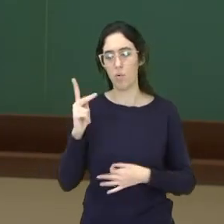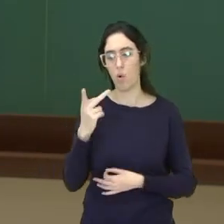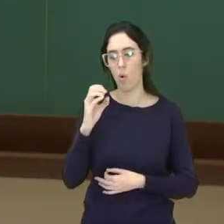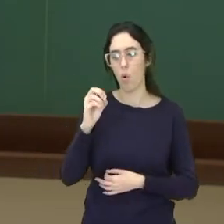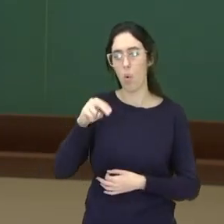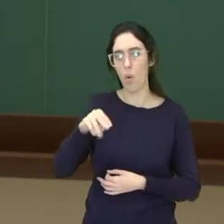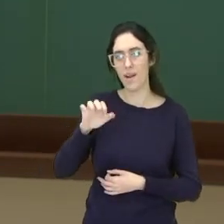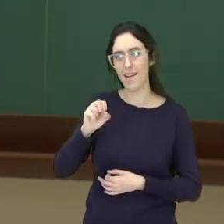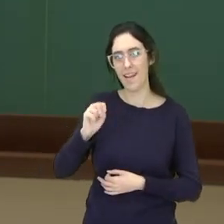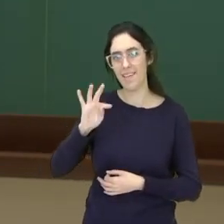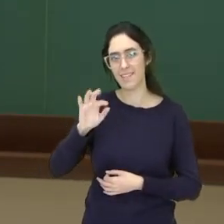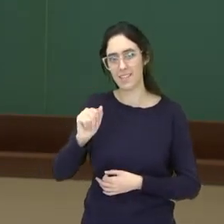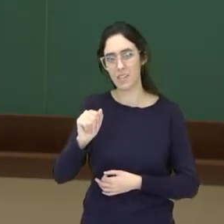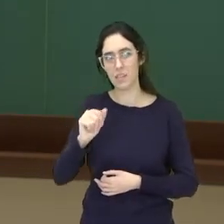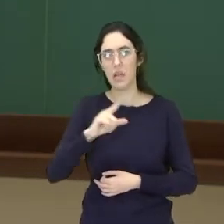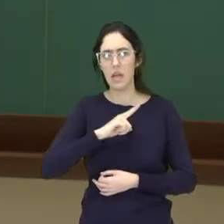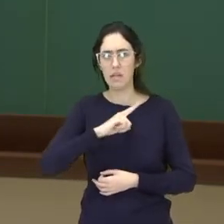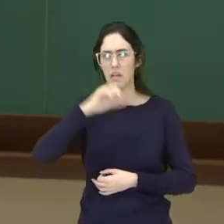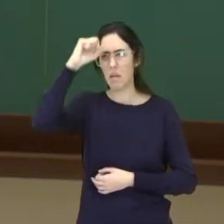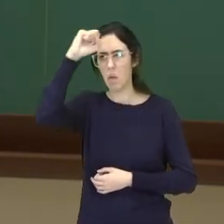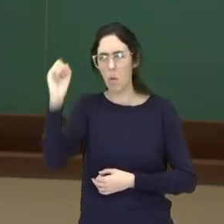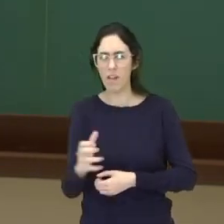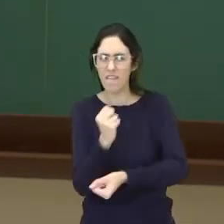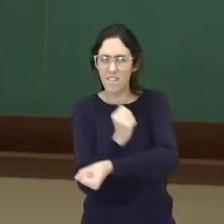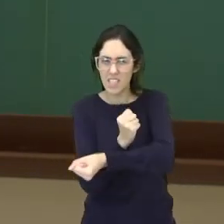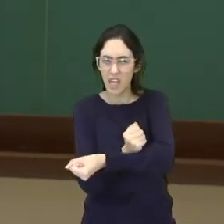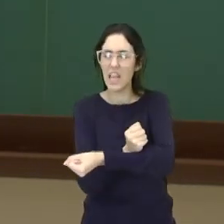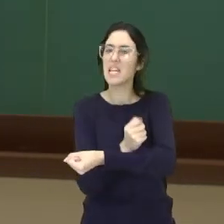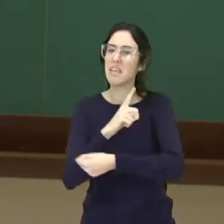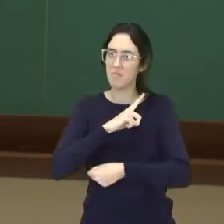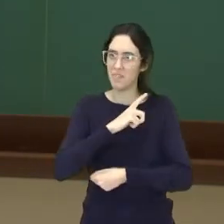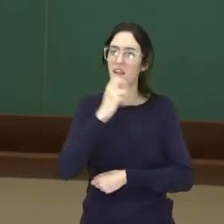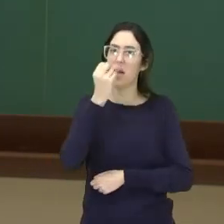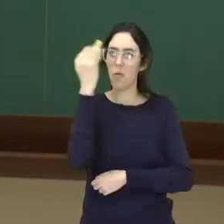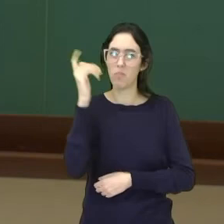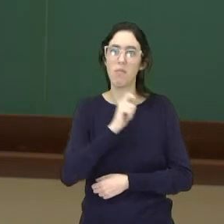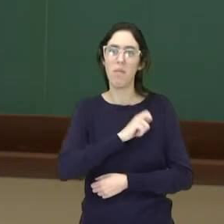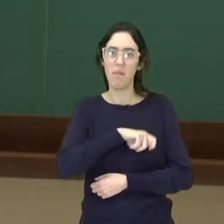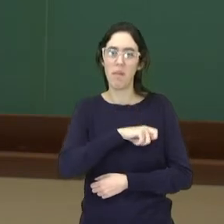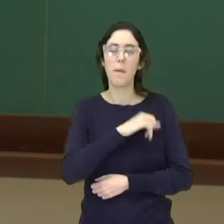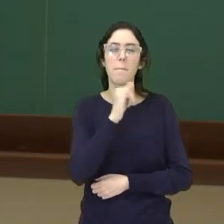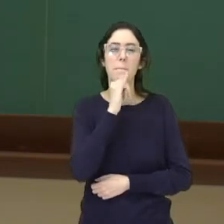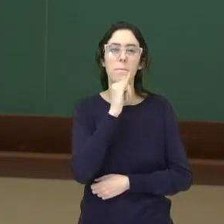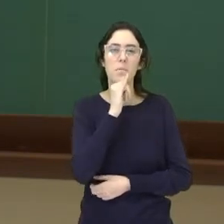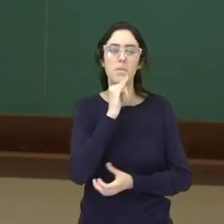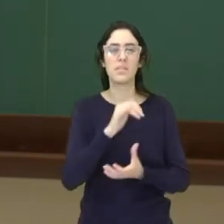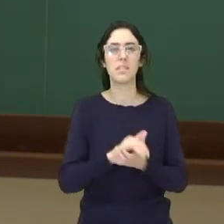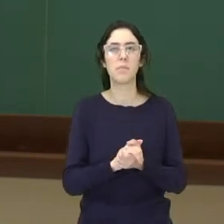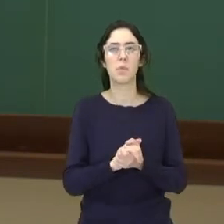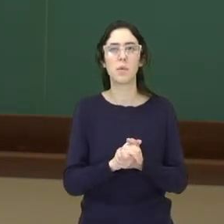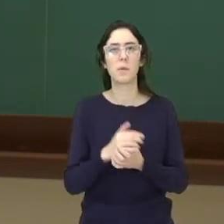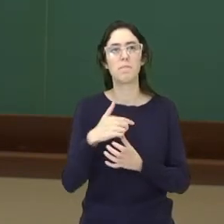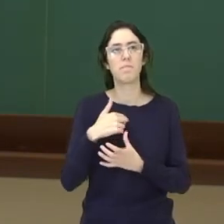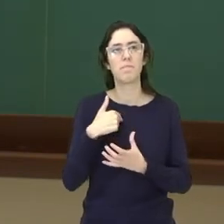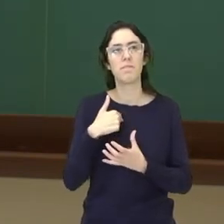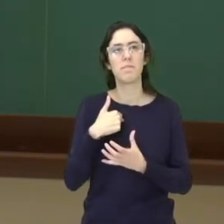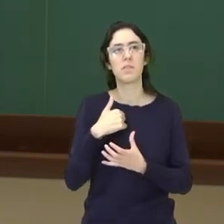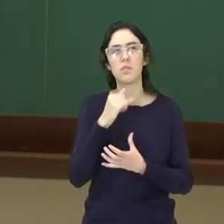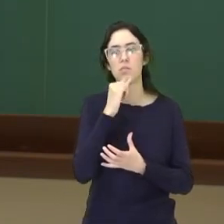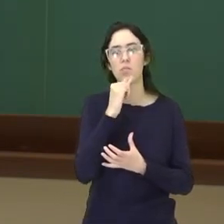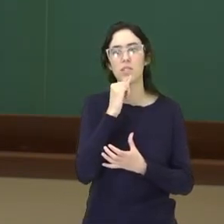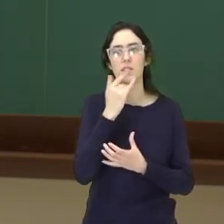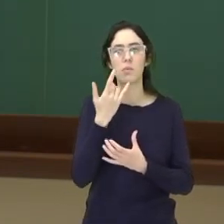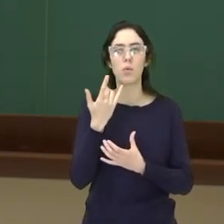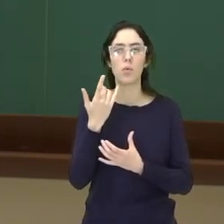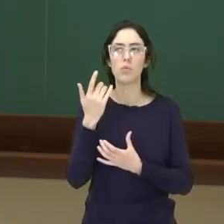Posso pensar numa roleta viciada também? Posso. Né? Se eu tivesse aqui uma opção de meia, por exemplo, e colocasse